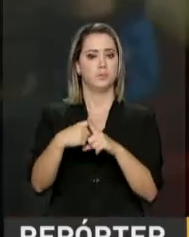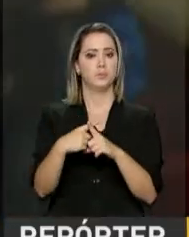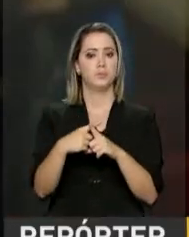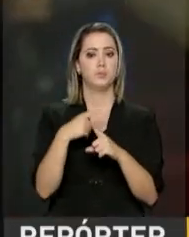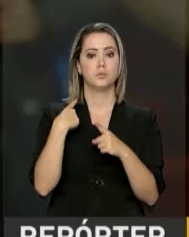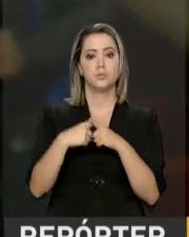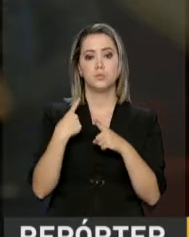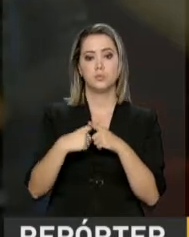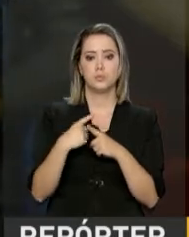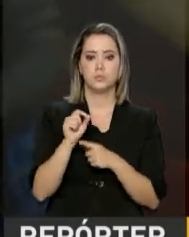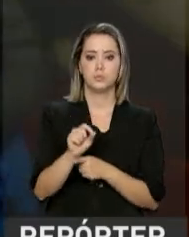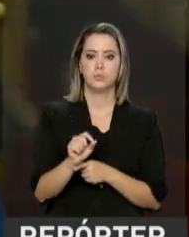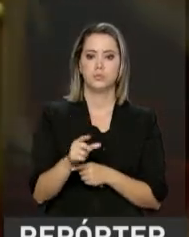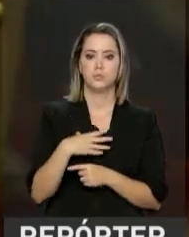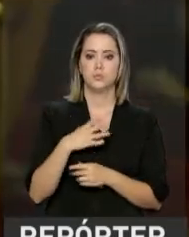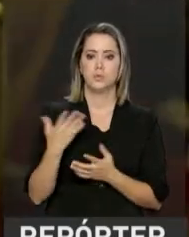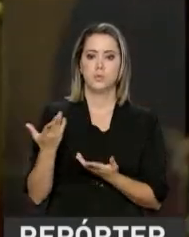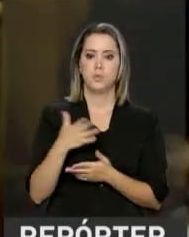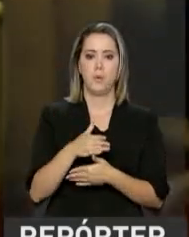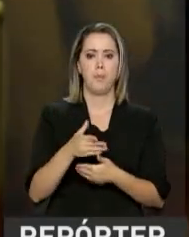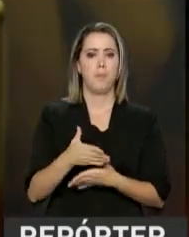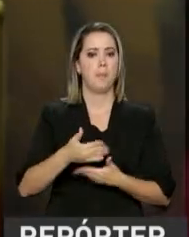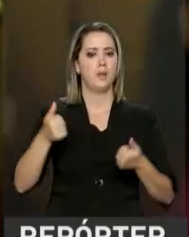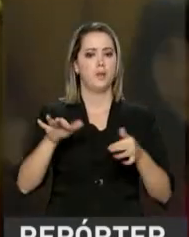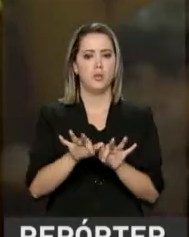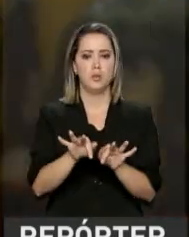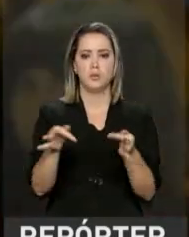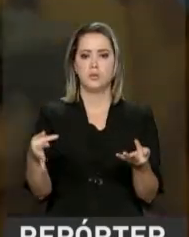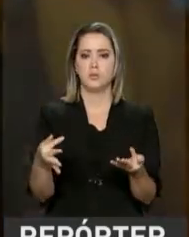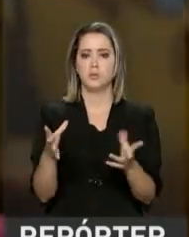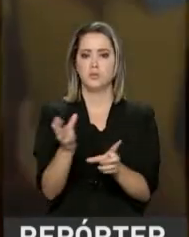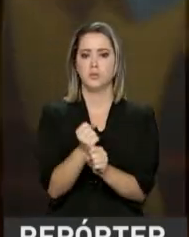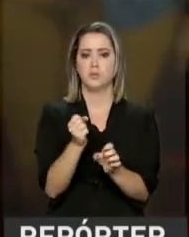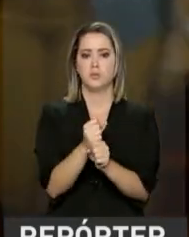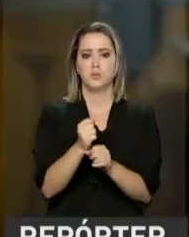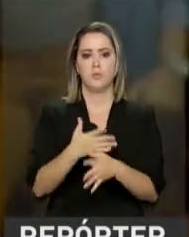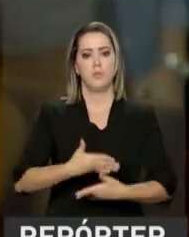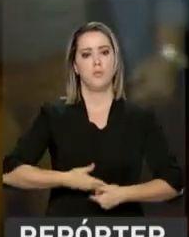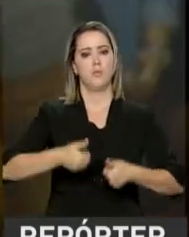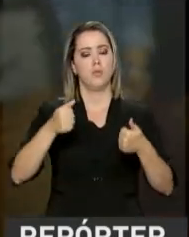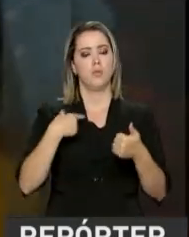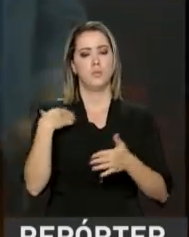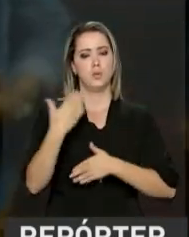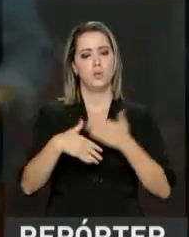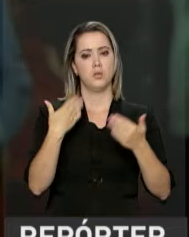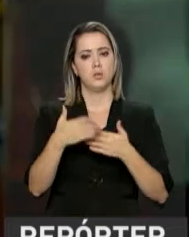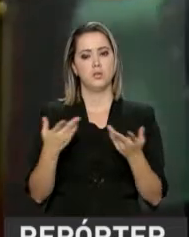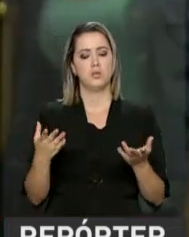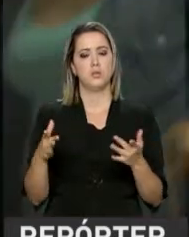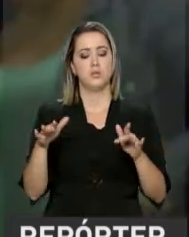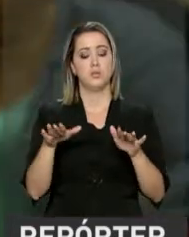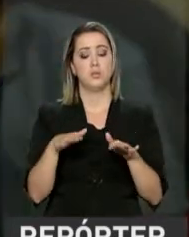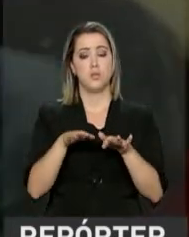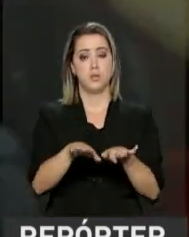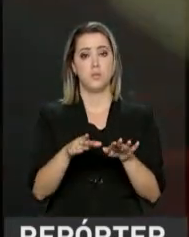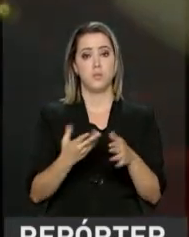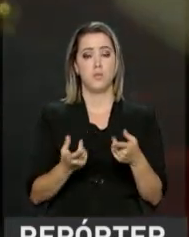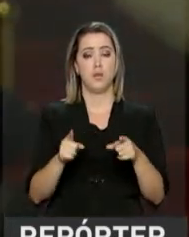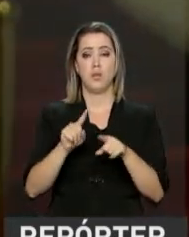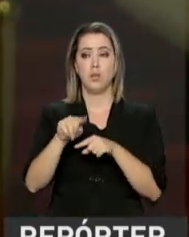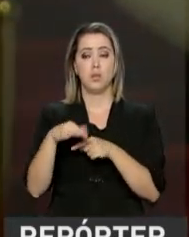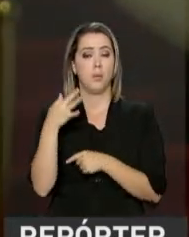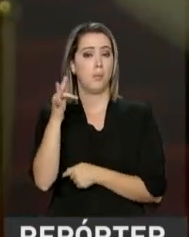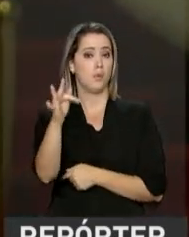porque agiliza a prestações de contas aumenta a interatividade é componente que permite no futuro